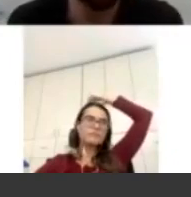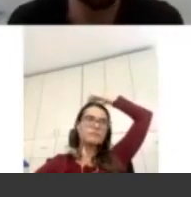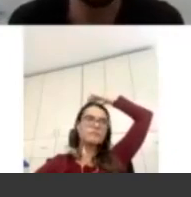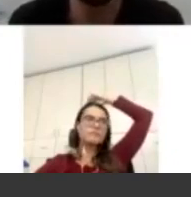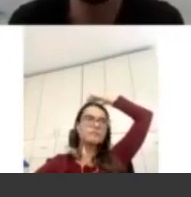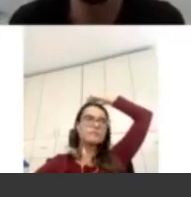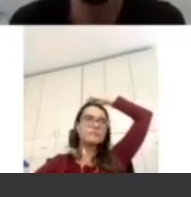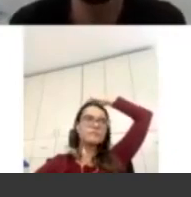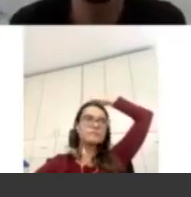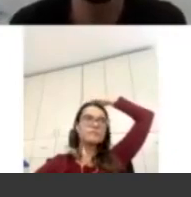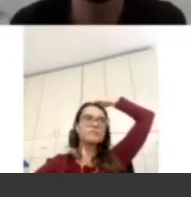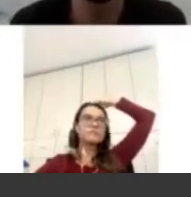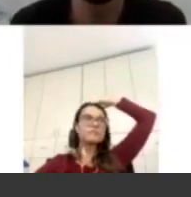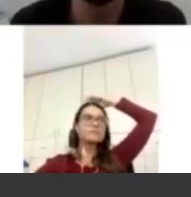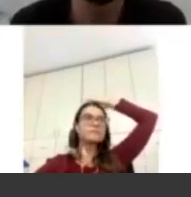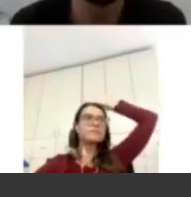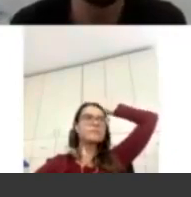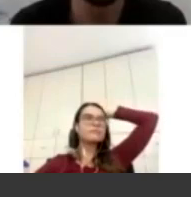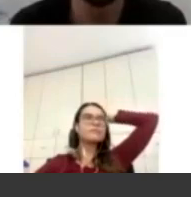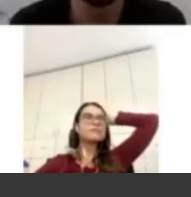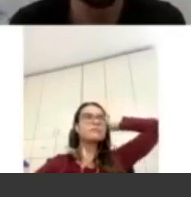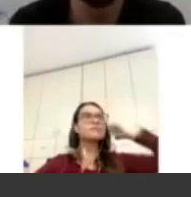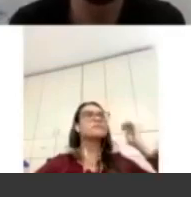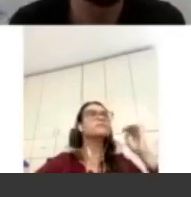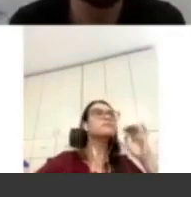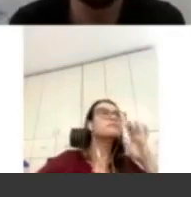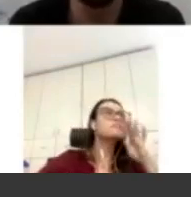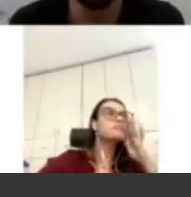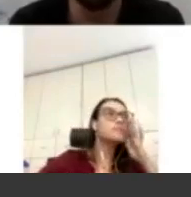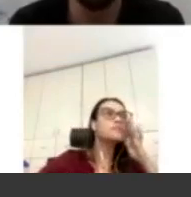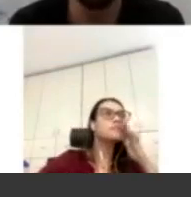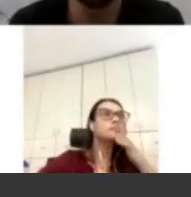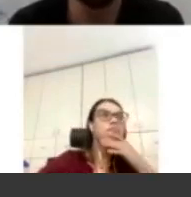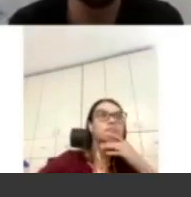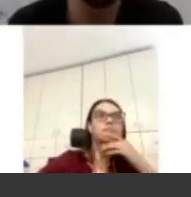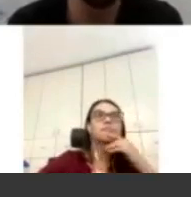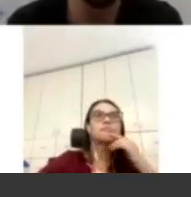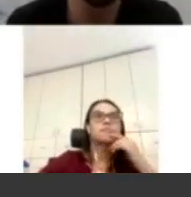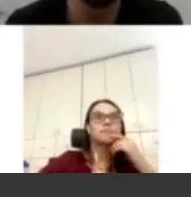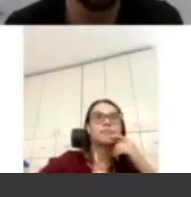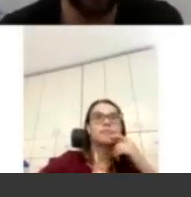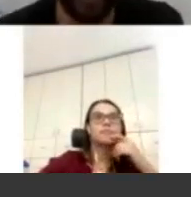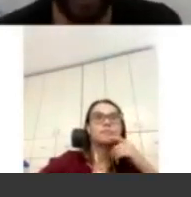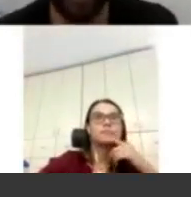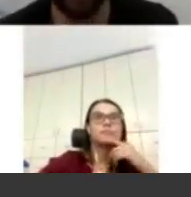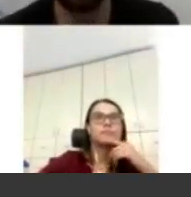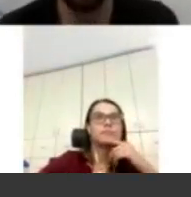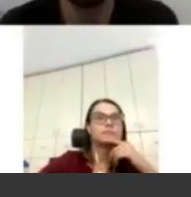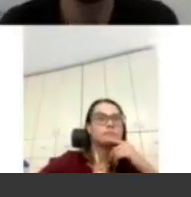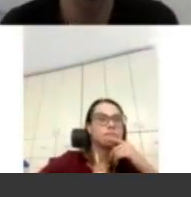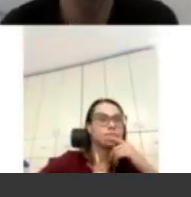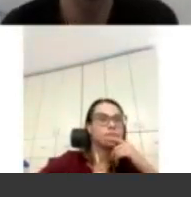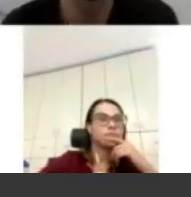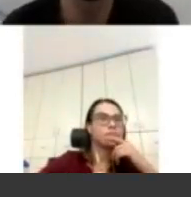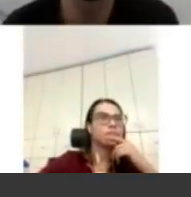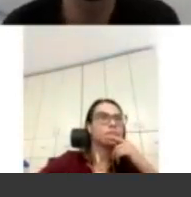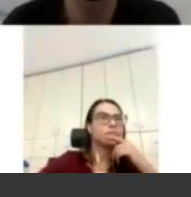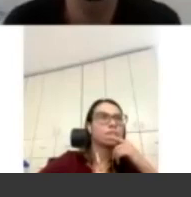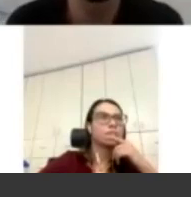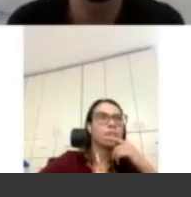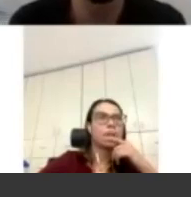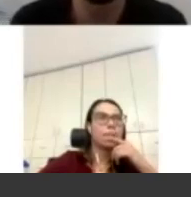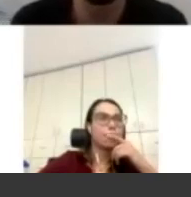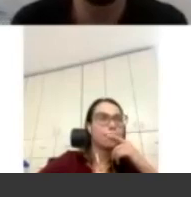boletim que eu tive acesso. Ele foi divulgado no dia 13, então já mudou um pouquinho o cenário nesse intervalo, com certeza. Até aquela situação tinham